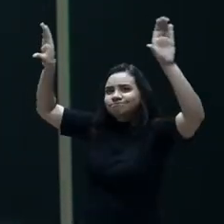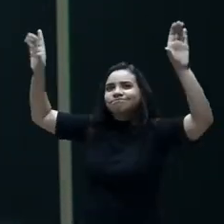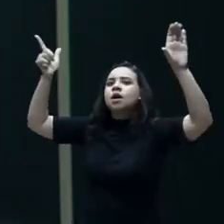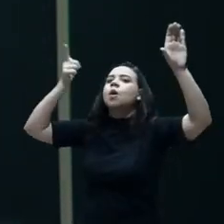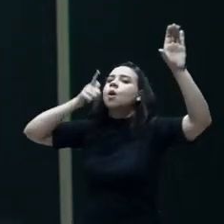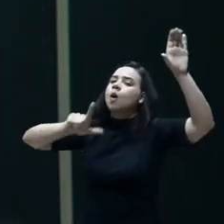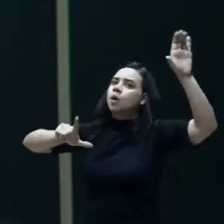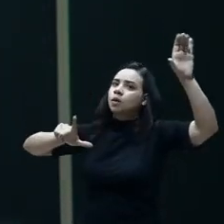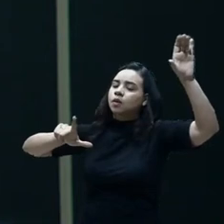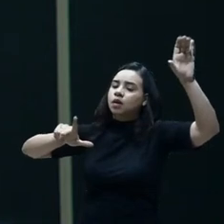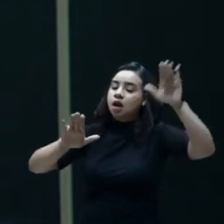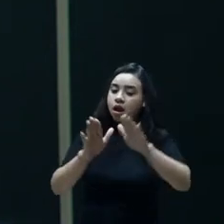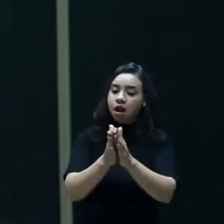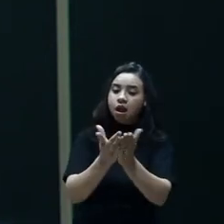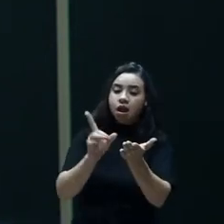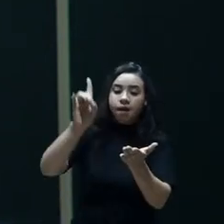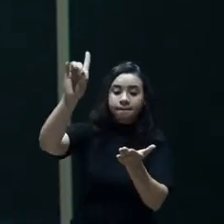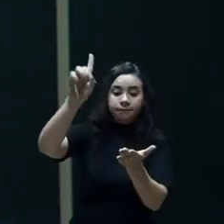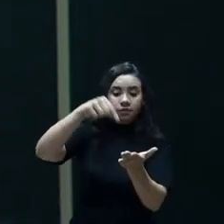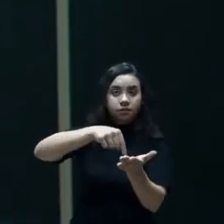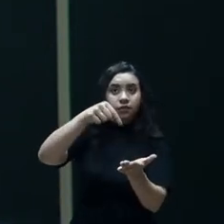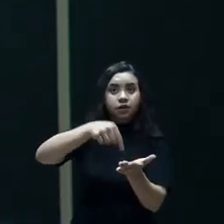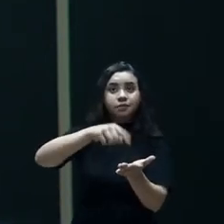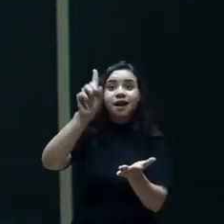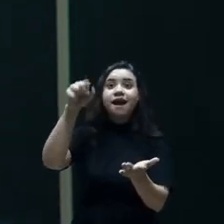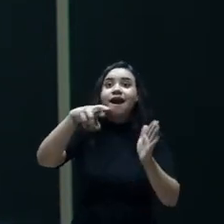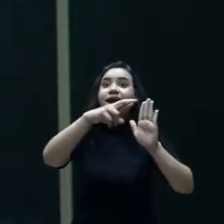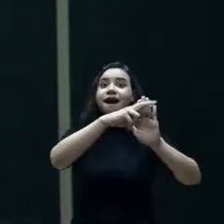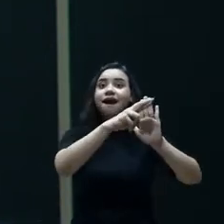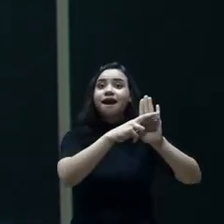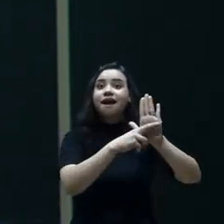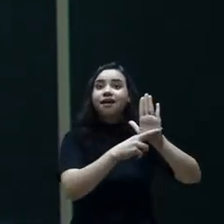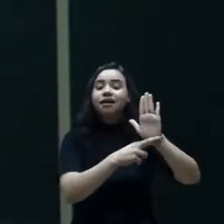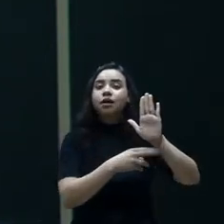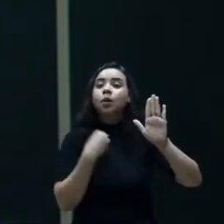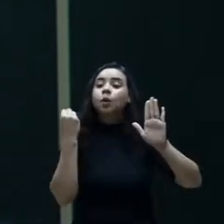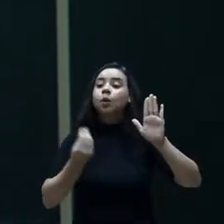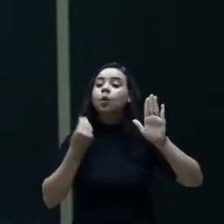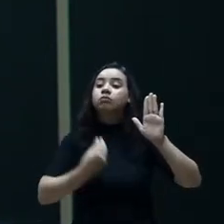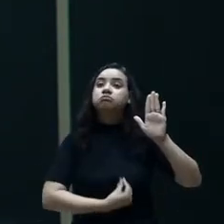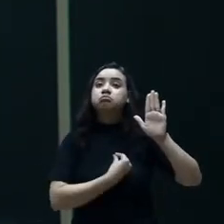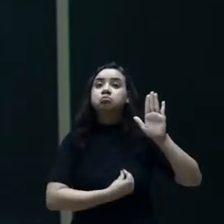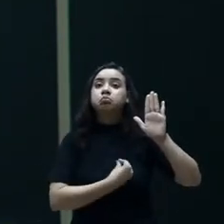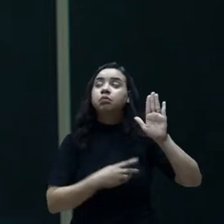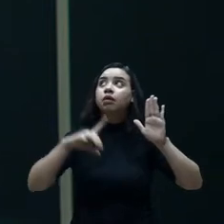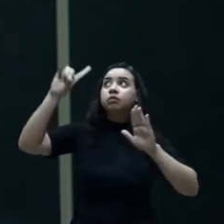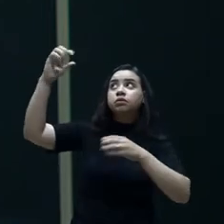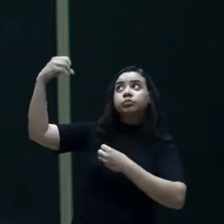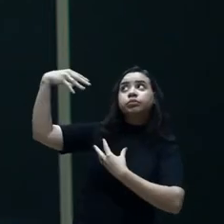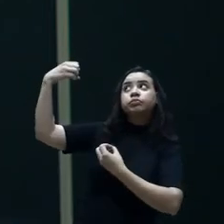Aqui está o nosso manual. Da forma como Deus quer que a gente viva.